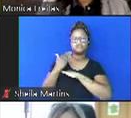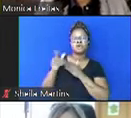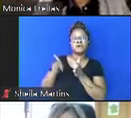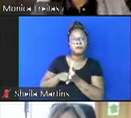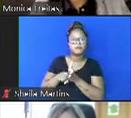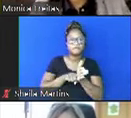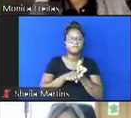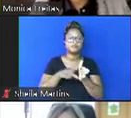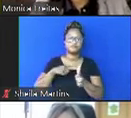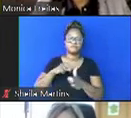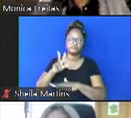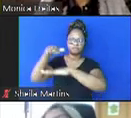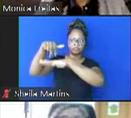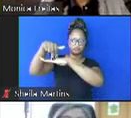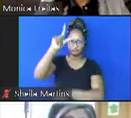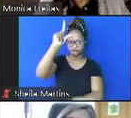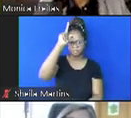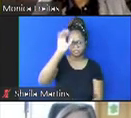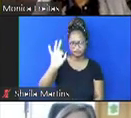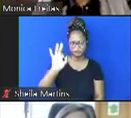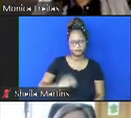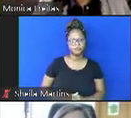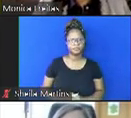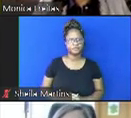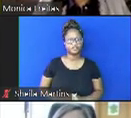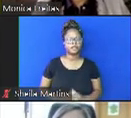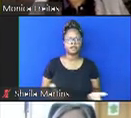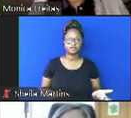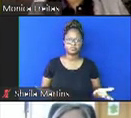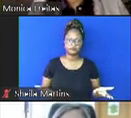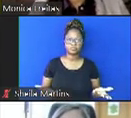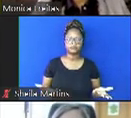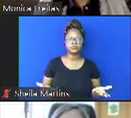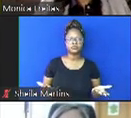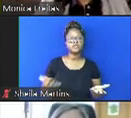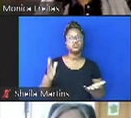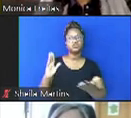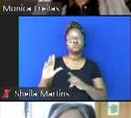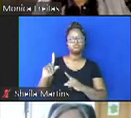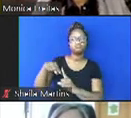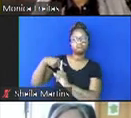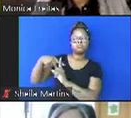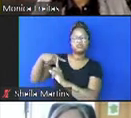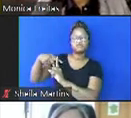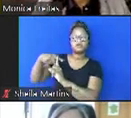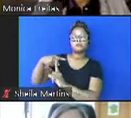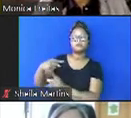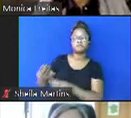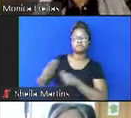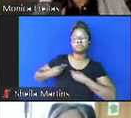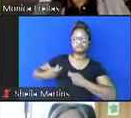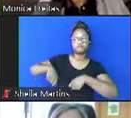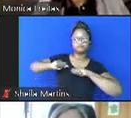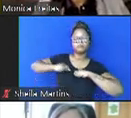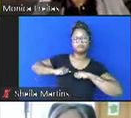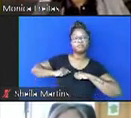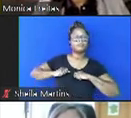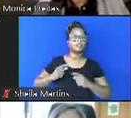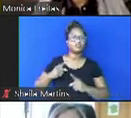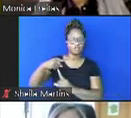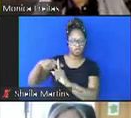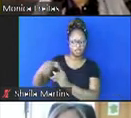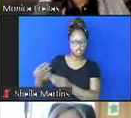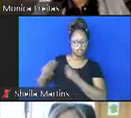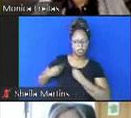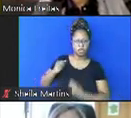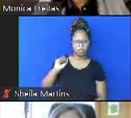Munique. Tá certo? Bom, quais seriam os benefícios, né? Então, os benefícios oferecidos pela Fundação Alexander